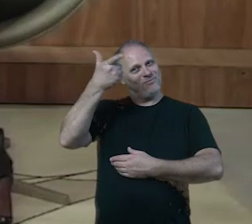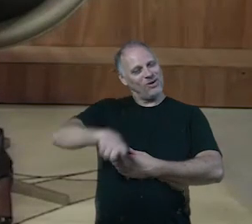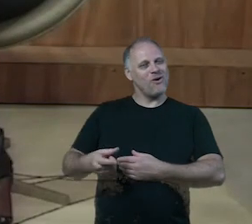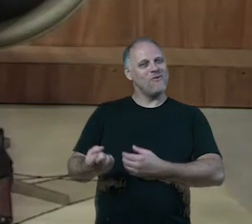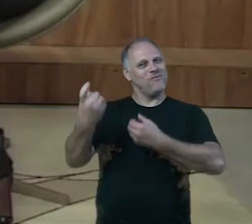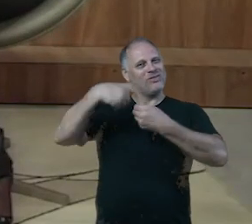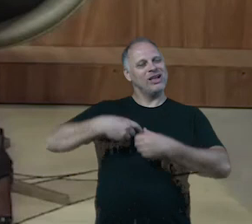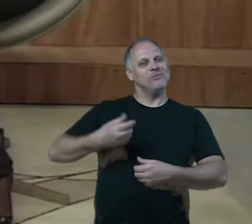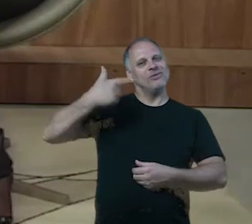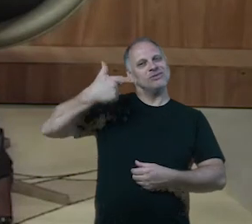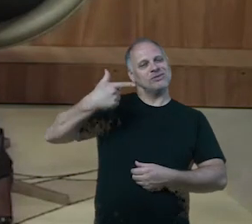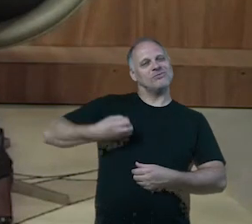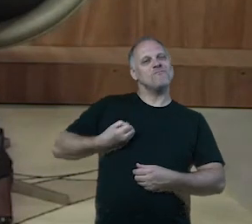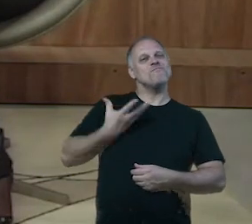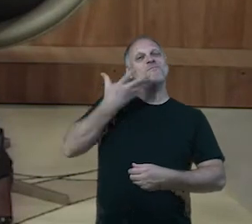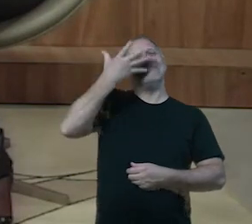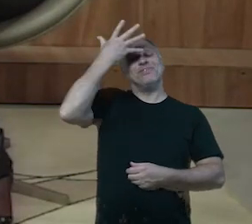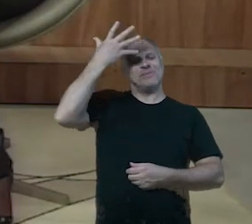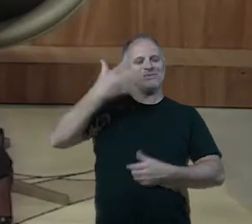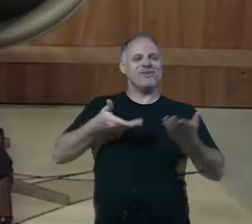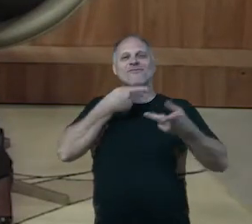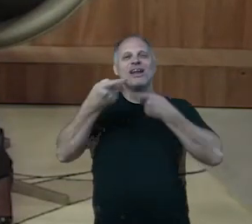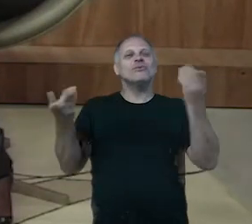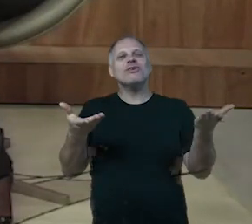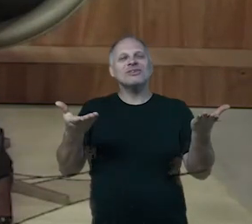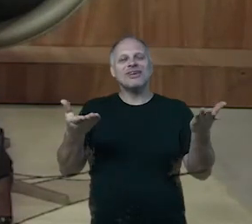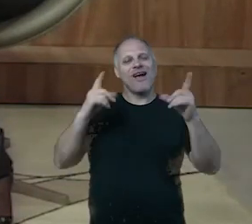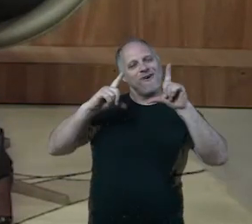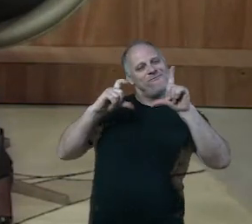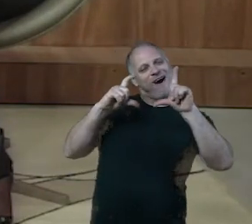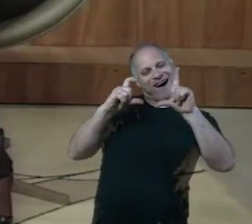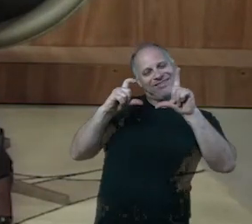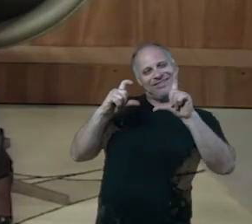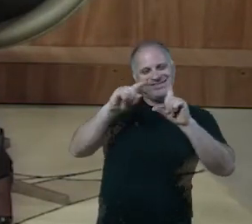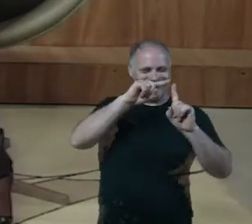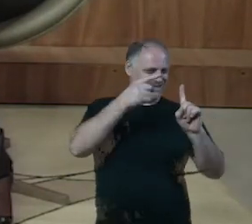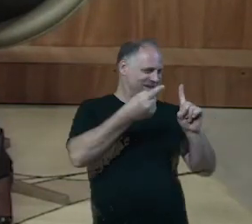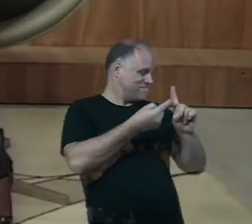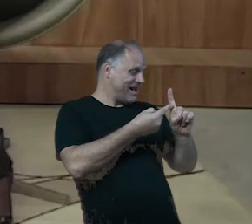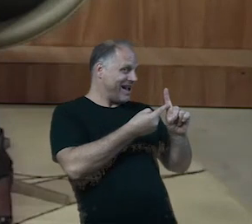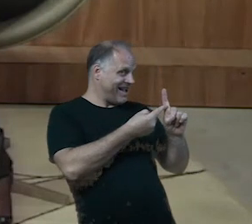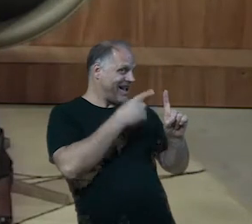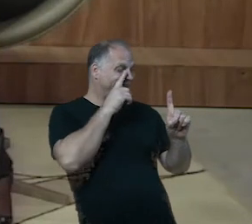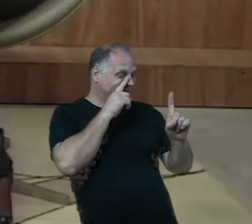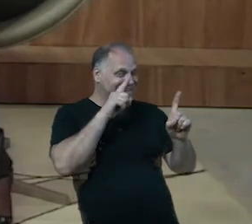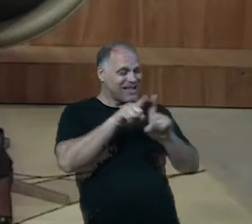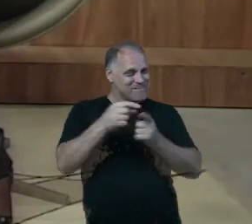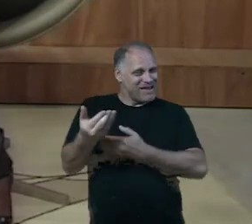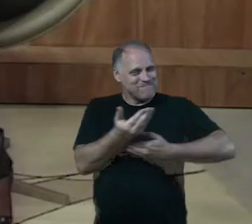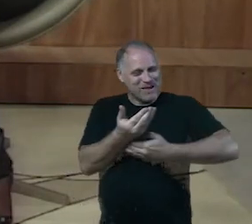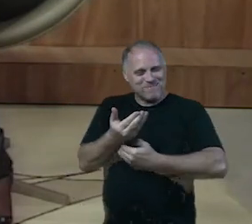Voltamos com o segundo bloco do Viver Plenamente de hoje, falando então de fotografia e de registro de gestantes, mães e bebês, com a